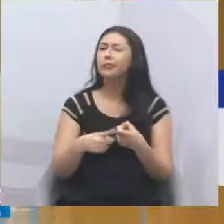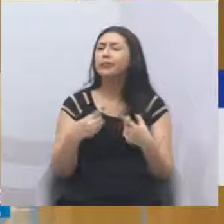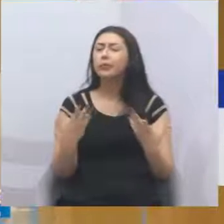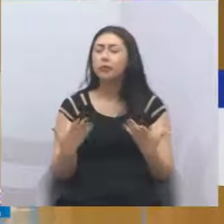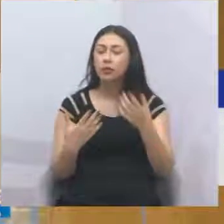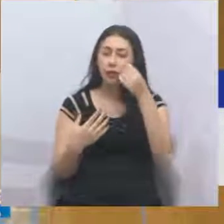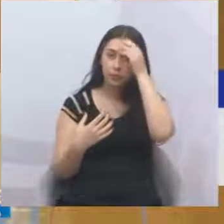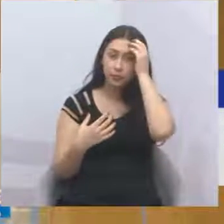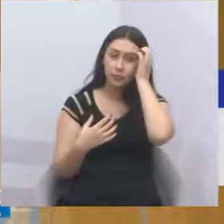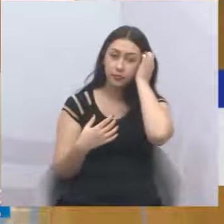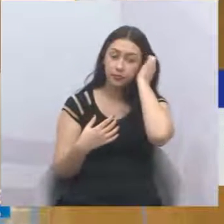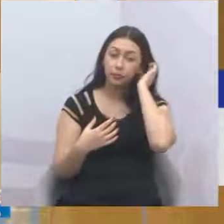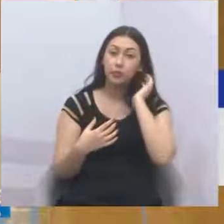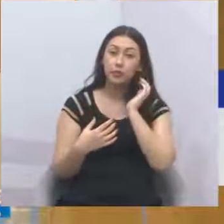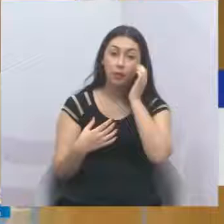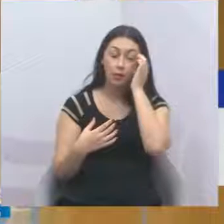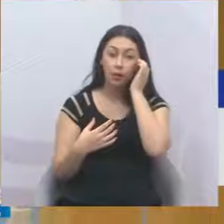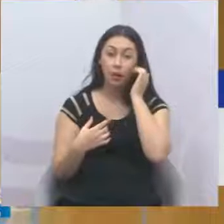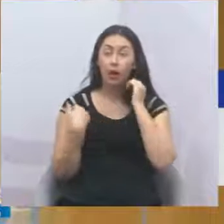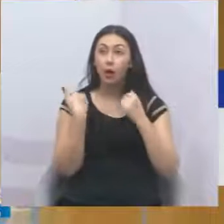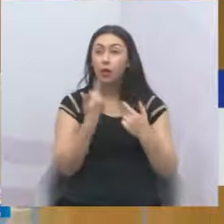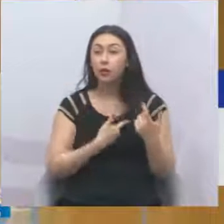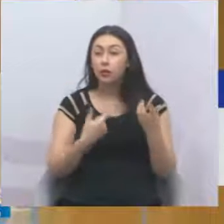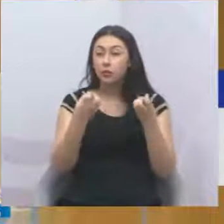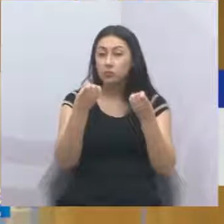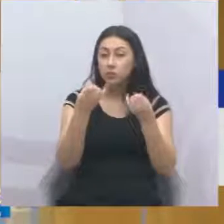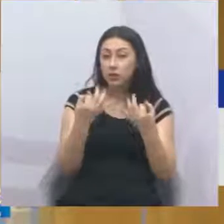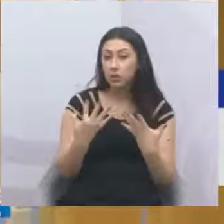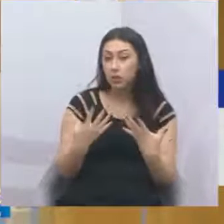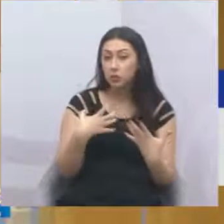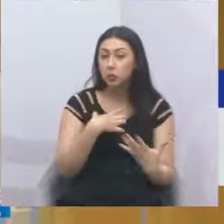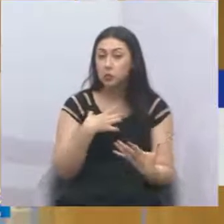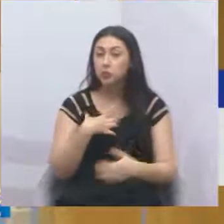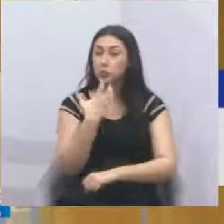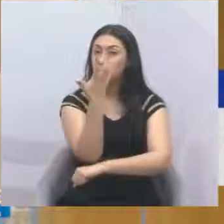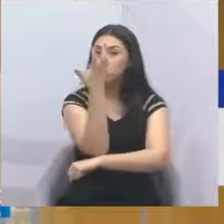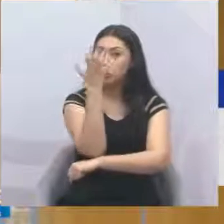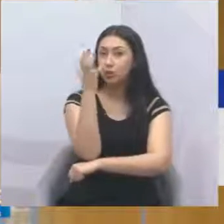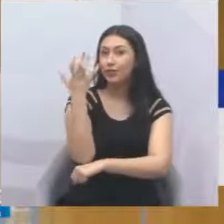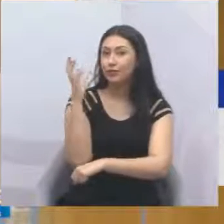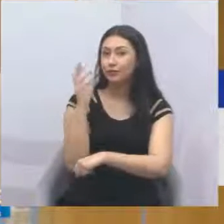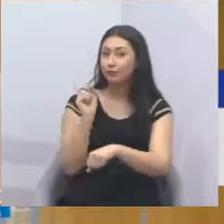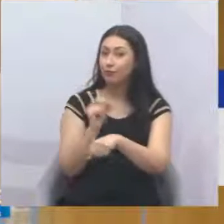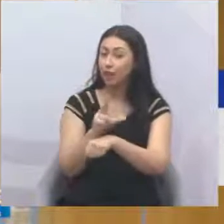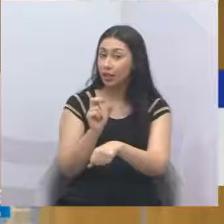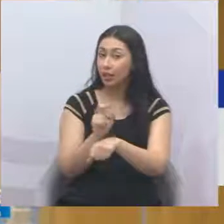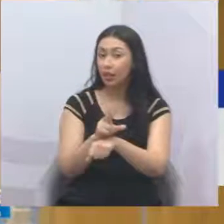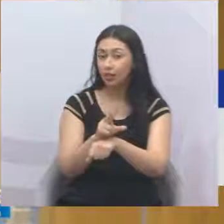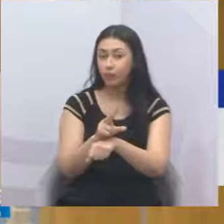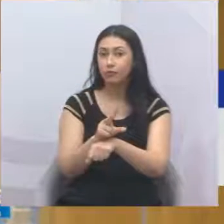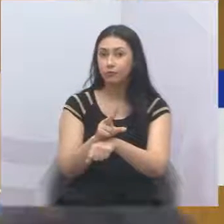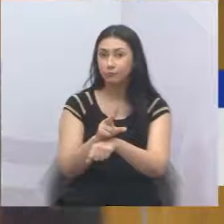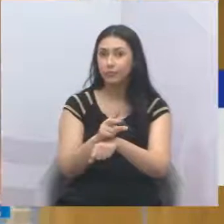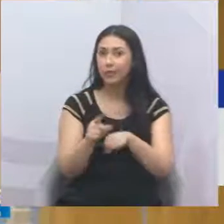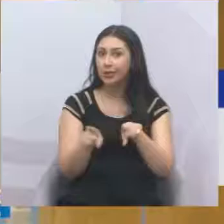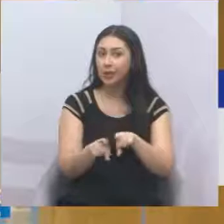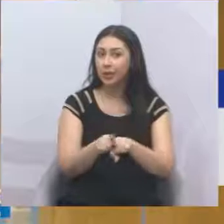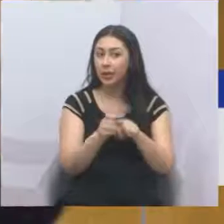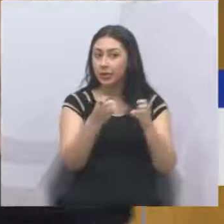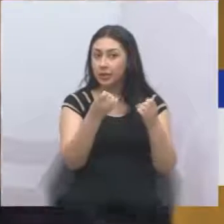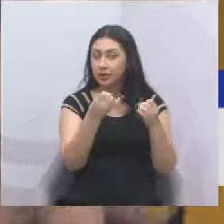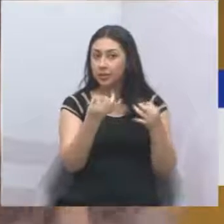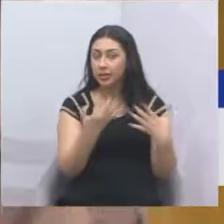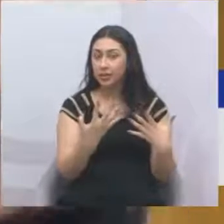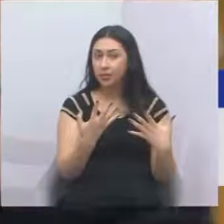cidade? Porque nós estamos falando de algumas espécies tóxicas e estamos falando de